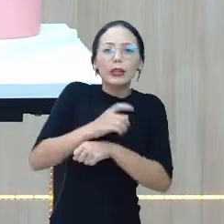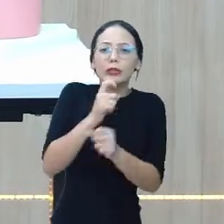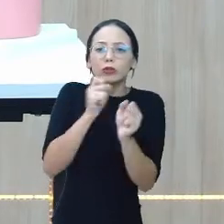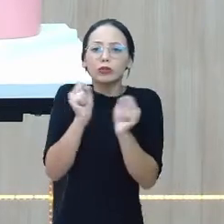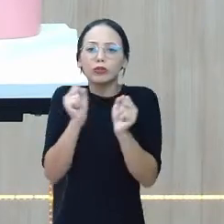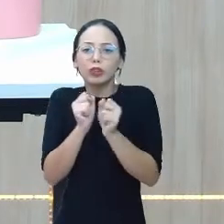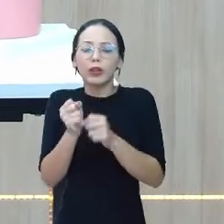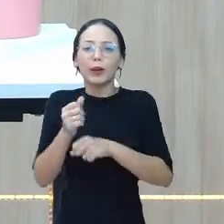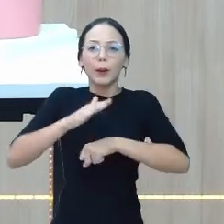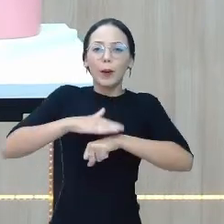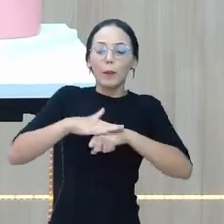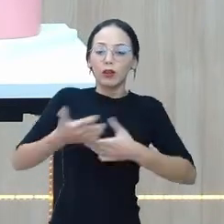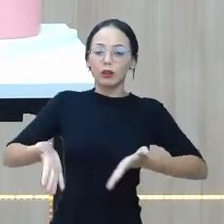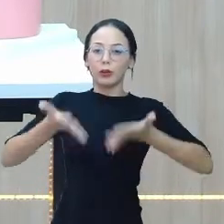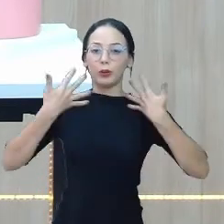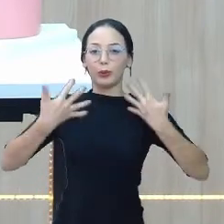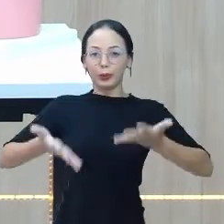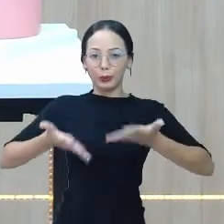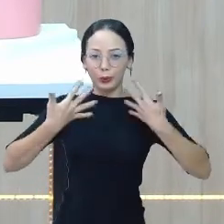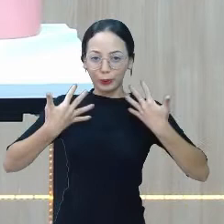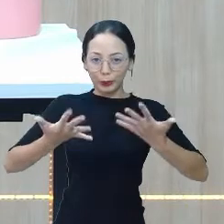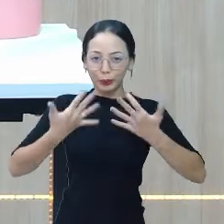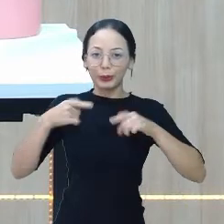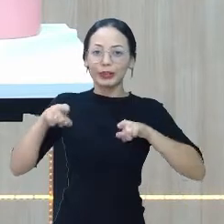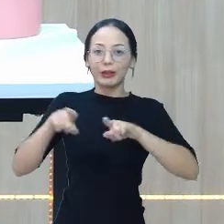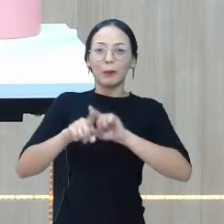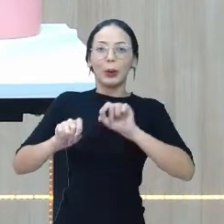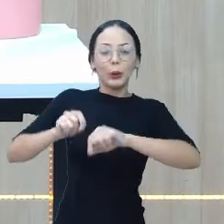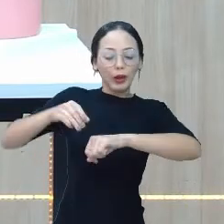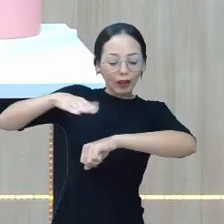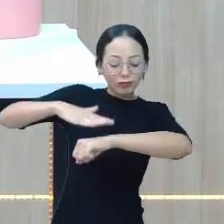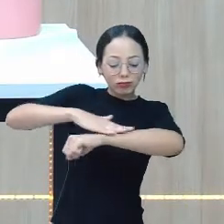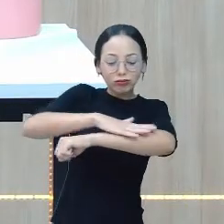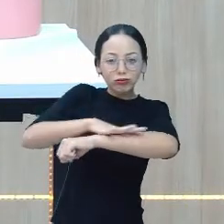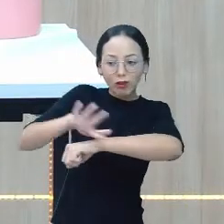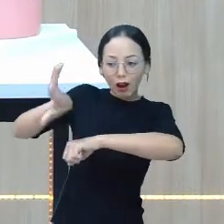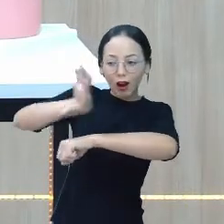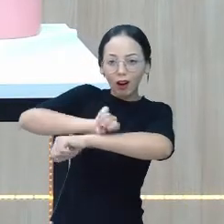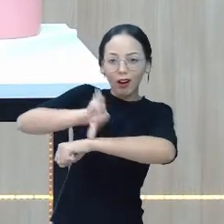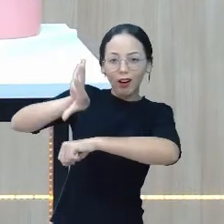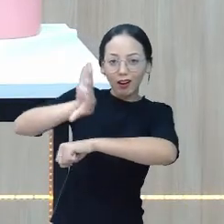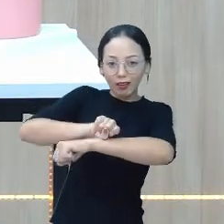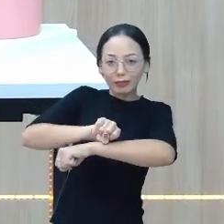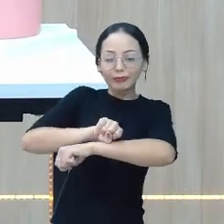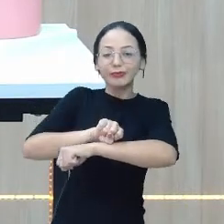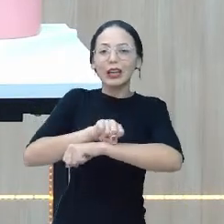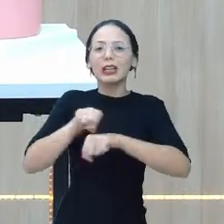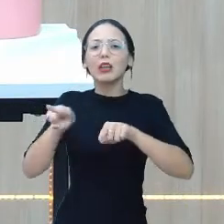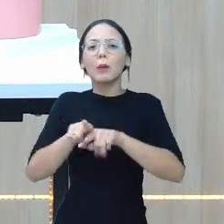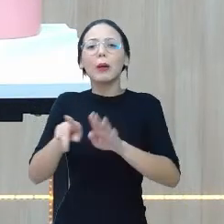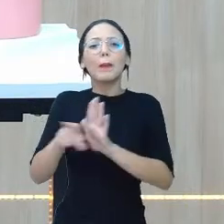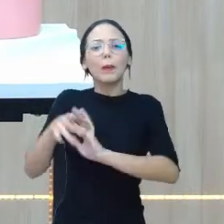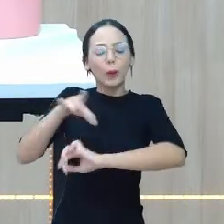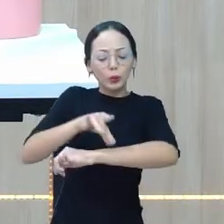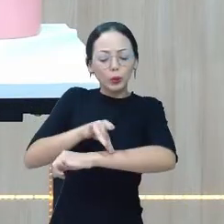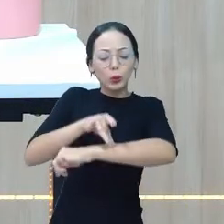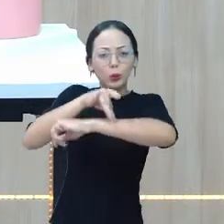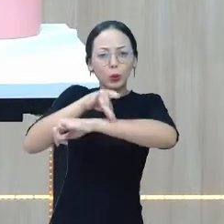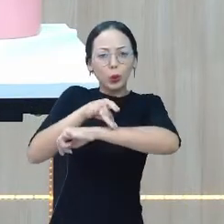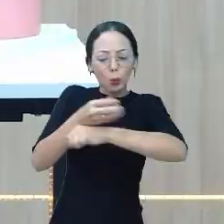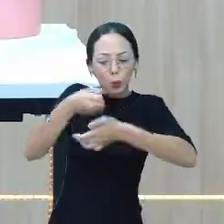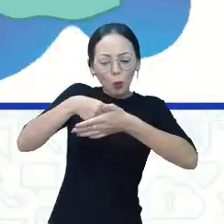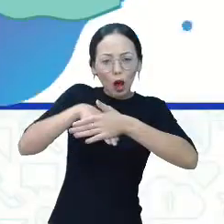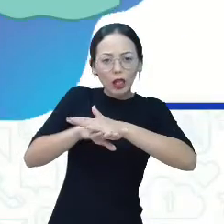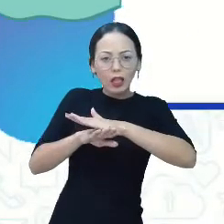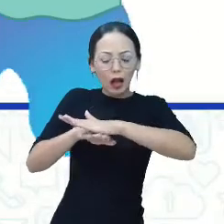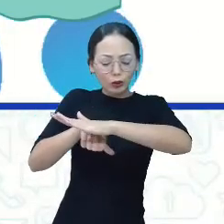momento de calor, também através de terminações nervosas. O tecido gorduroso, que vai se acumular aí embaixo